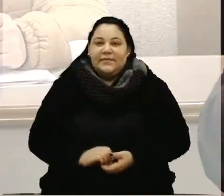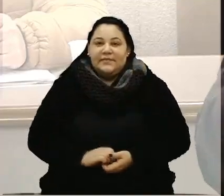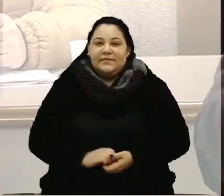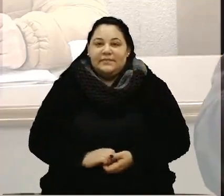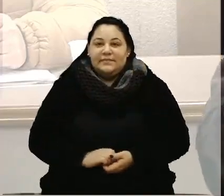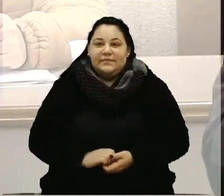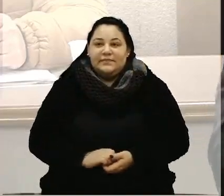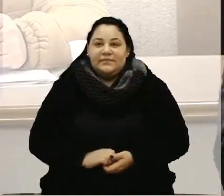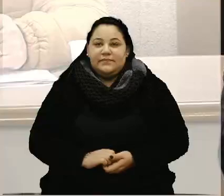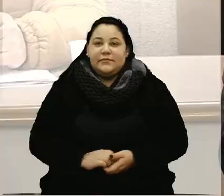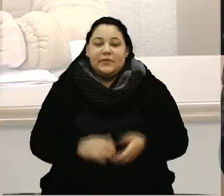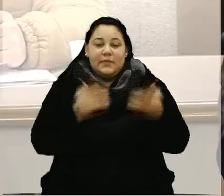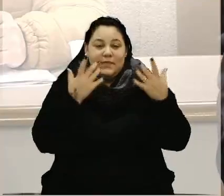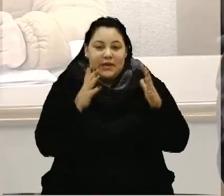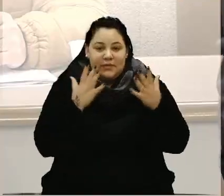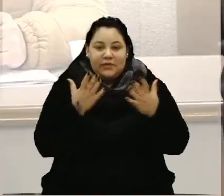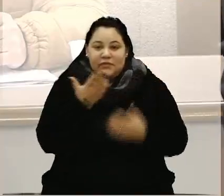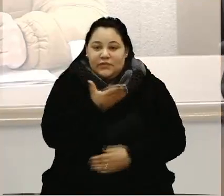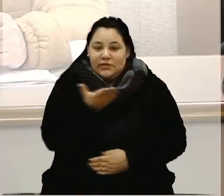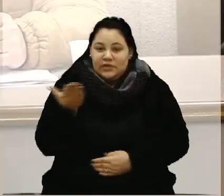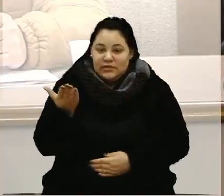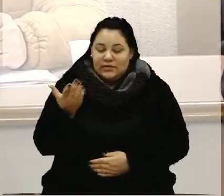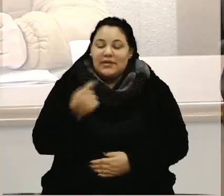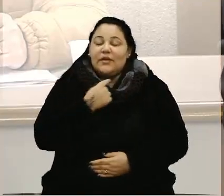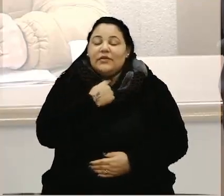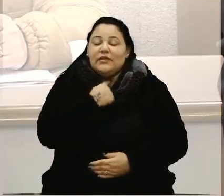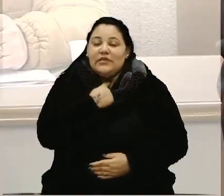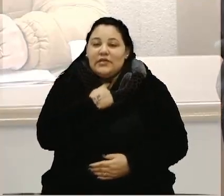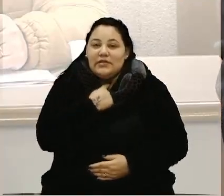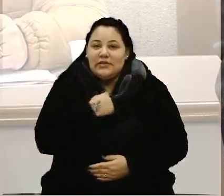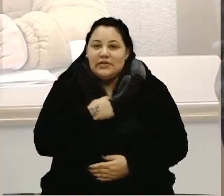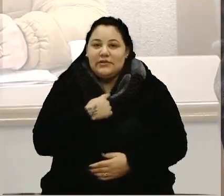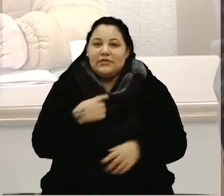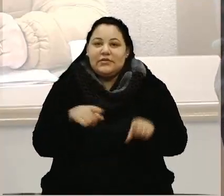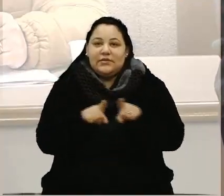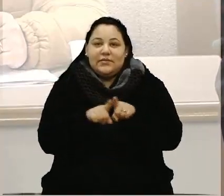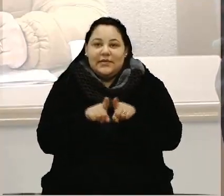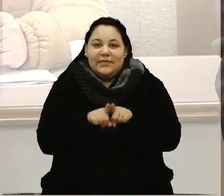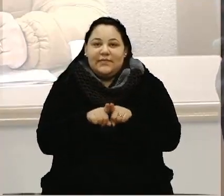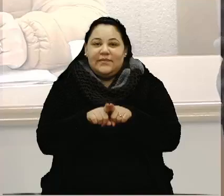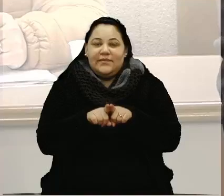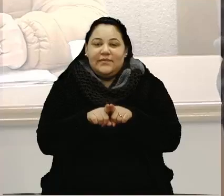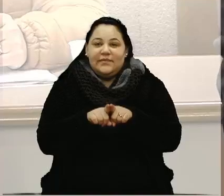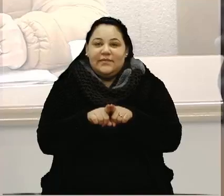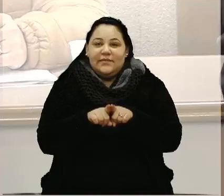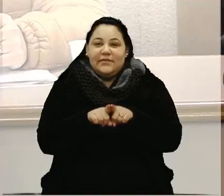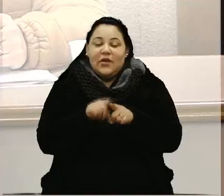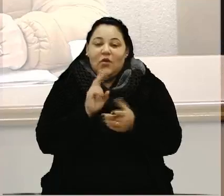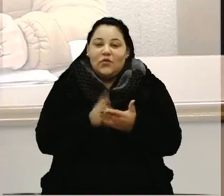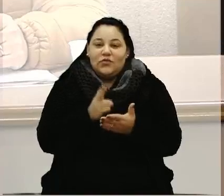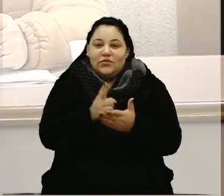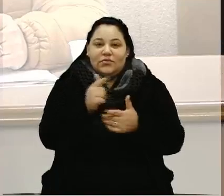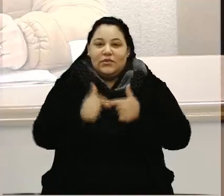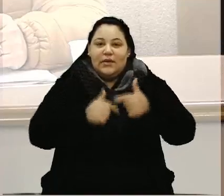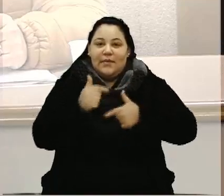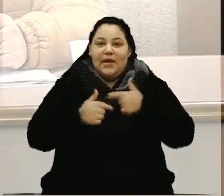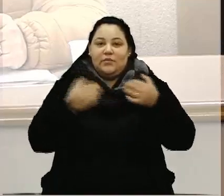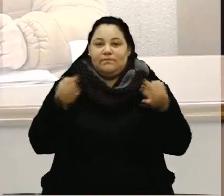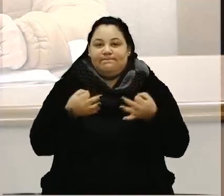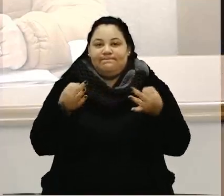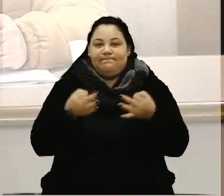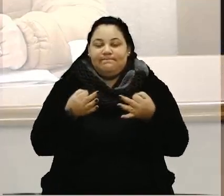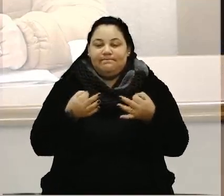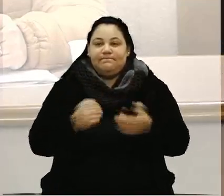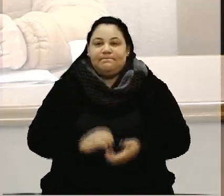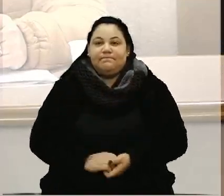Então, parabenizo a vocês e desejo vida longa e que esse trabalho continue eficiente como sempre foi. Era